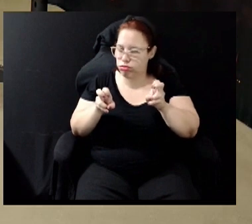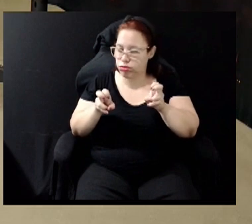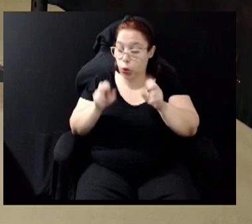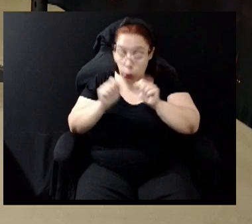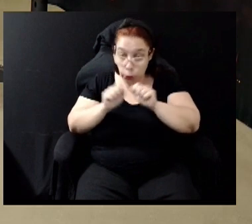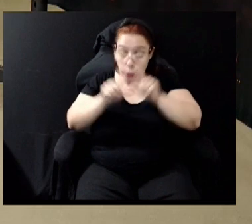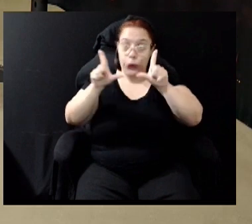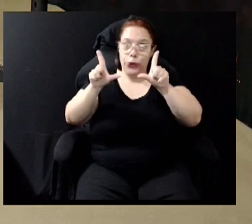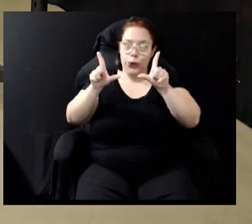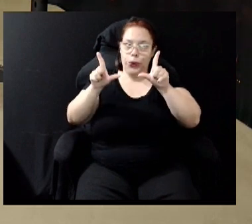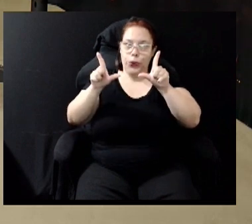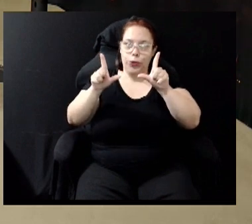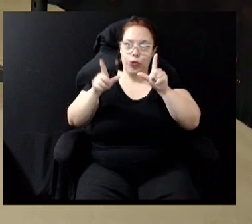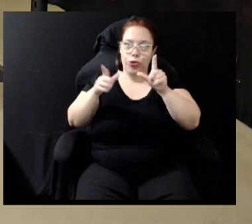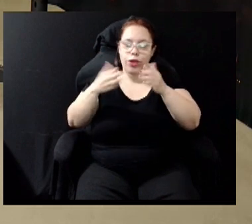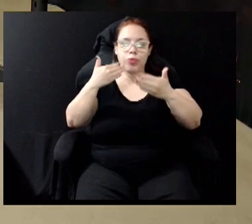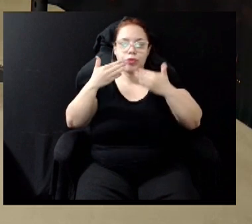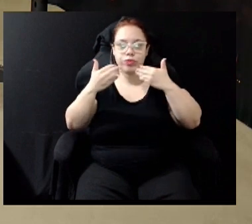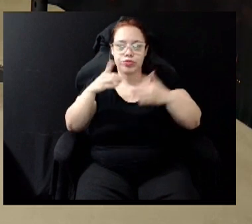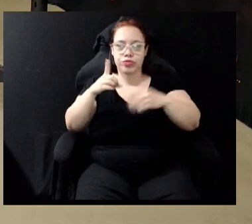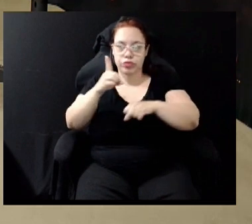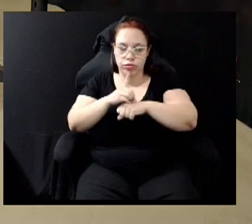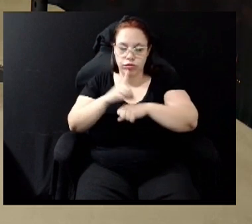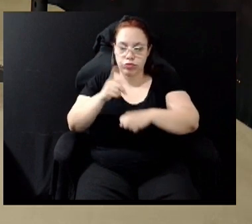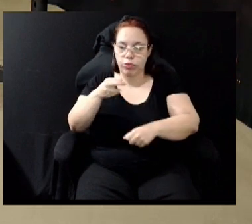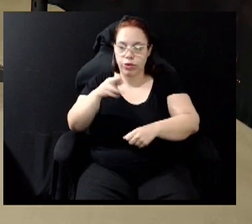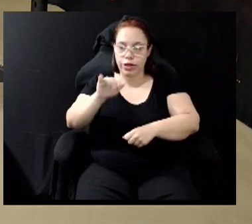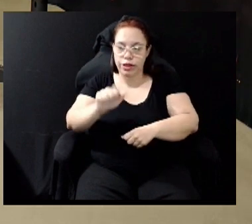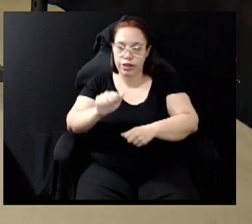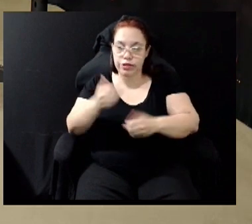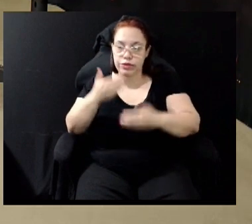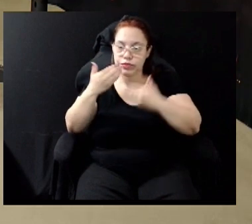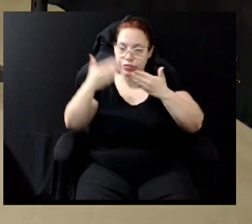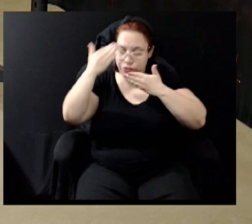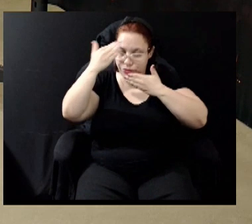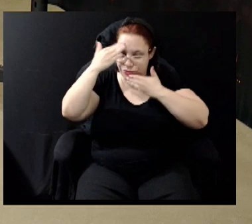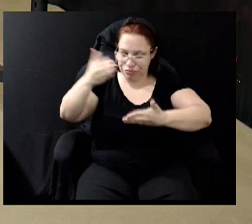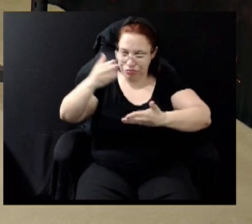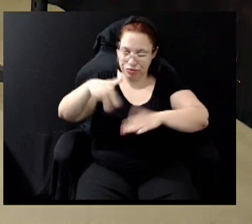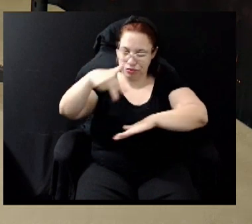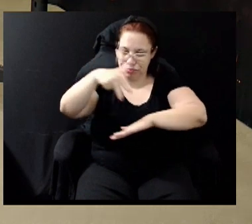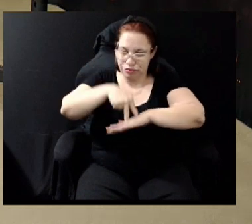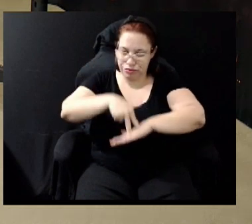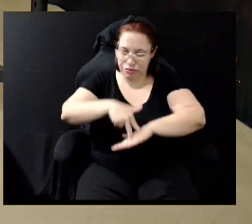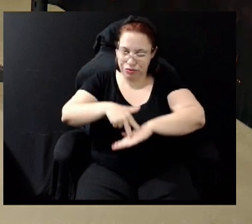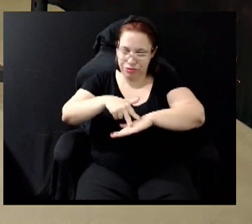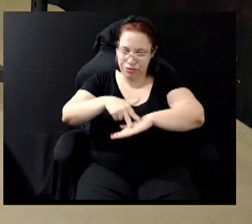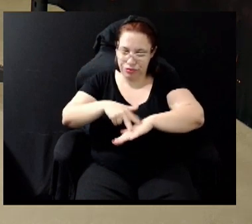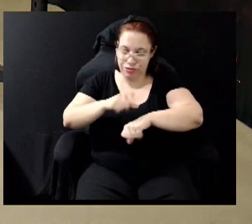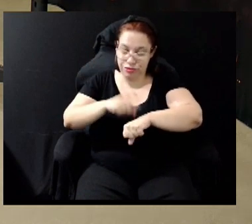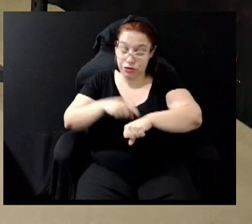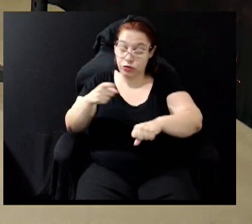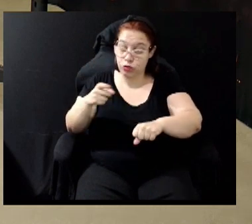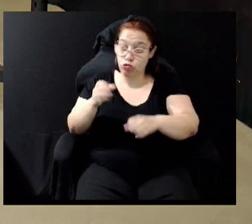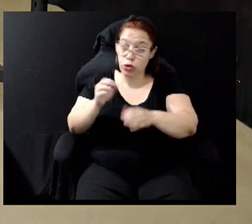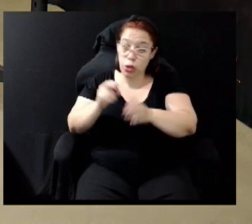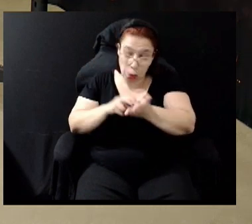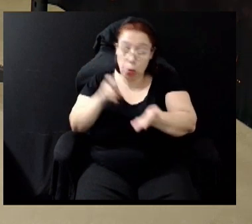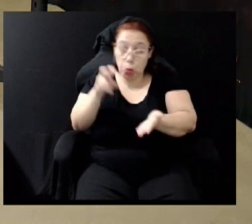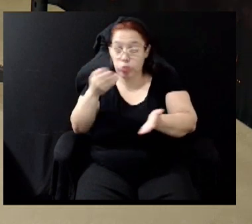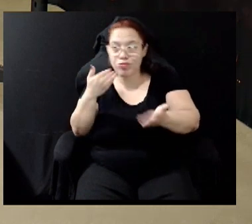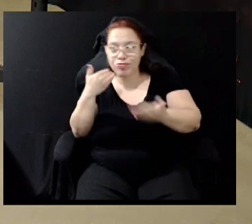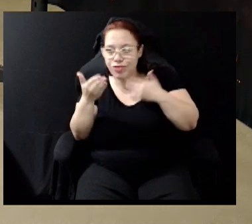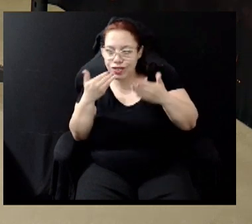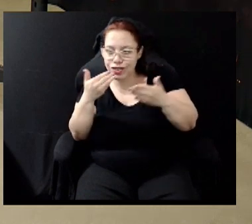muito assunto. Doutora Priscila, suas considerações finais, quero te agradecer pela sua participação, sua disponibilidade tão cedinho de falar com a gente,